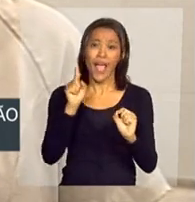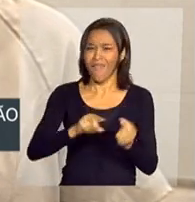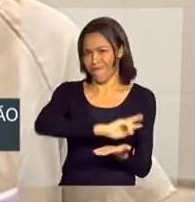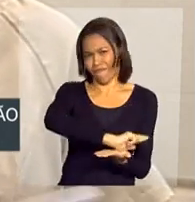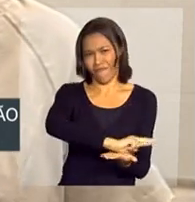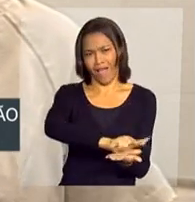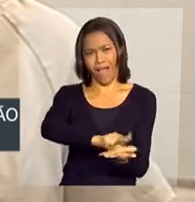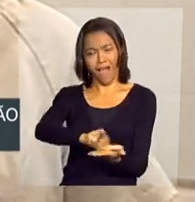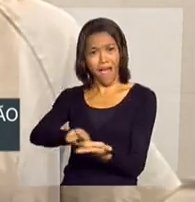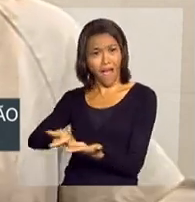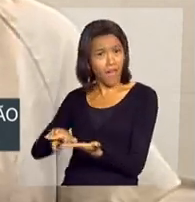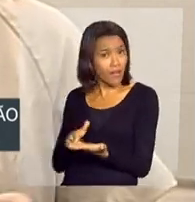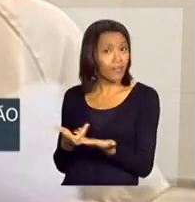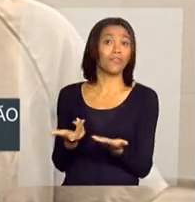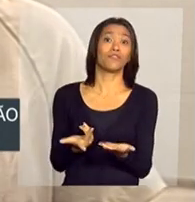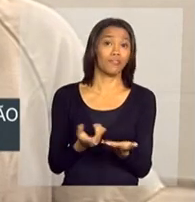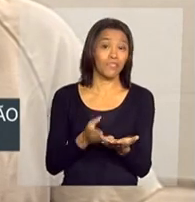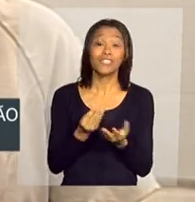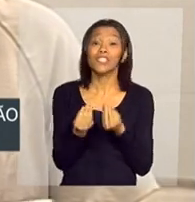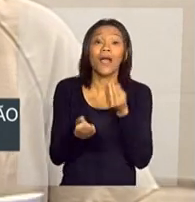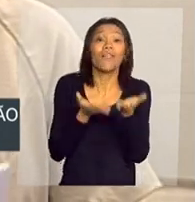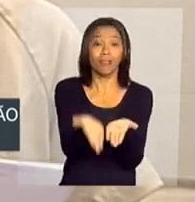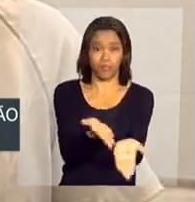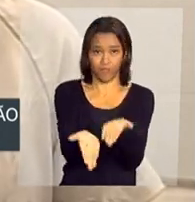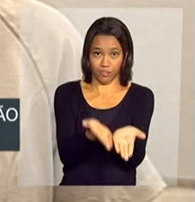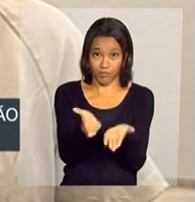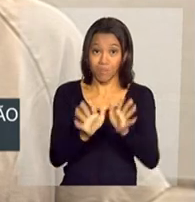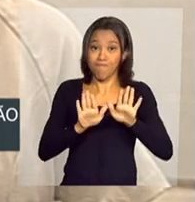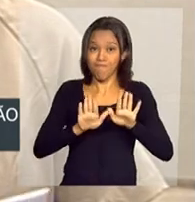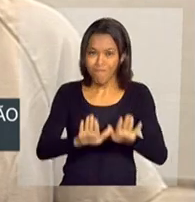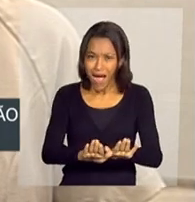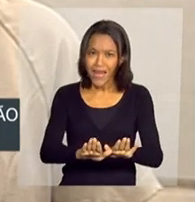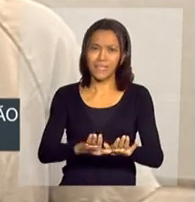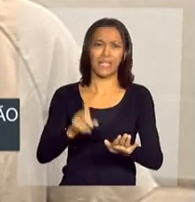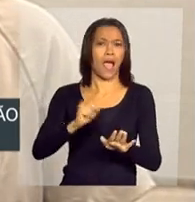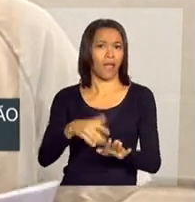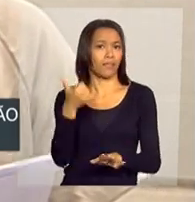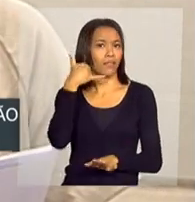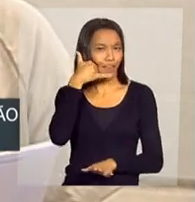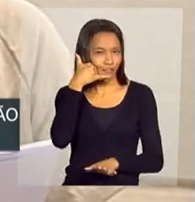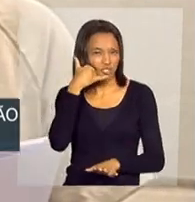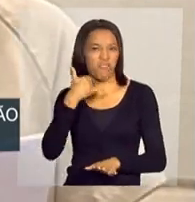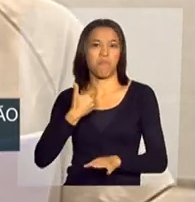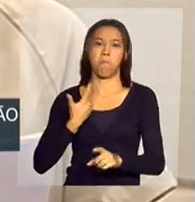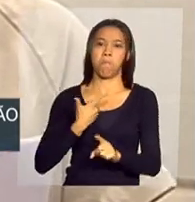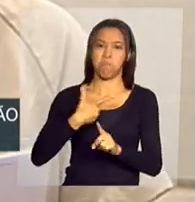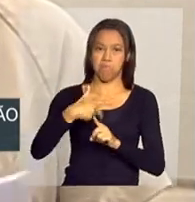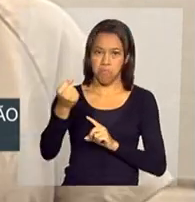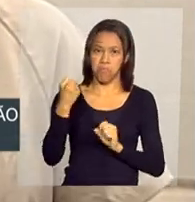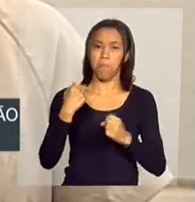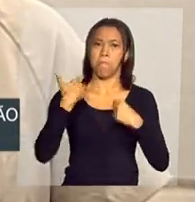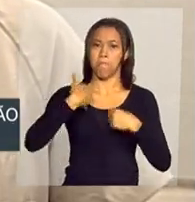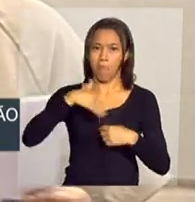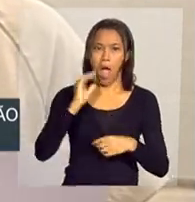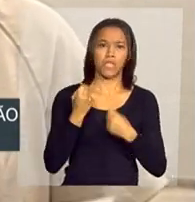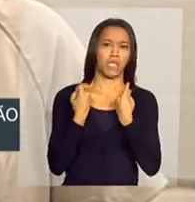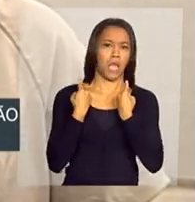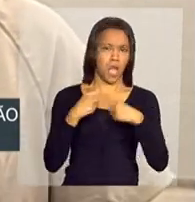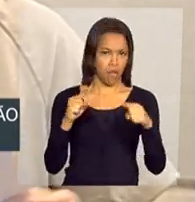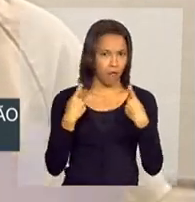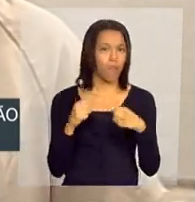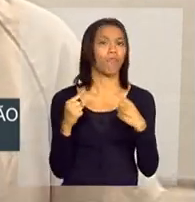diversos tipos de atendimentos mas a telefonia foi responsável aí por